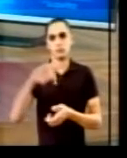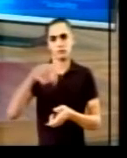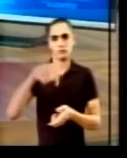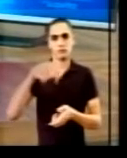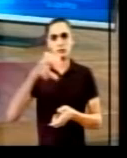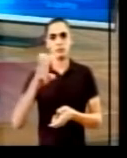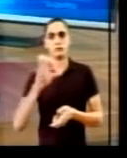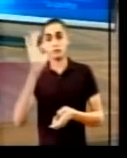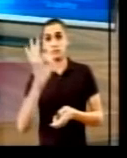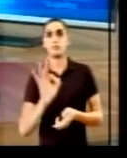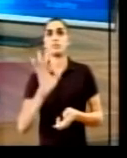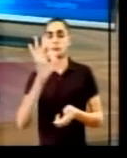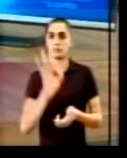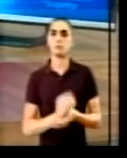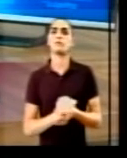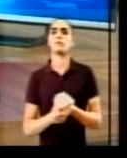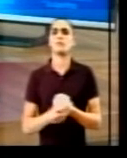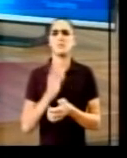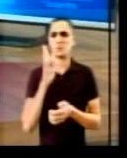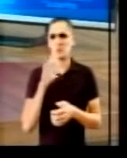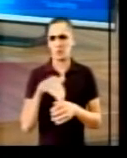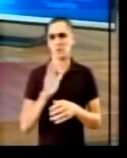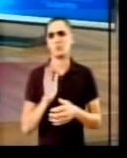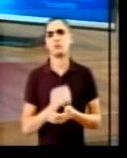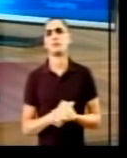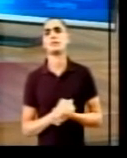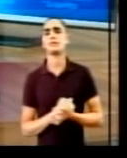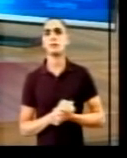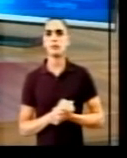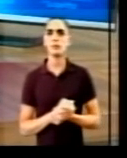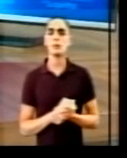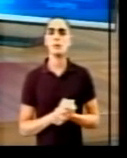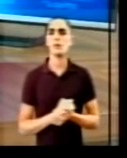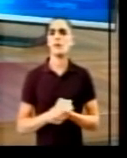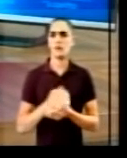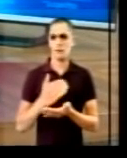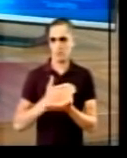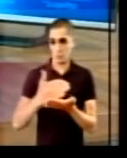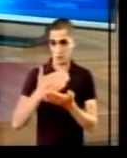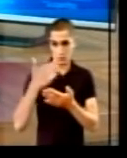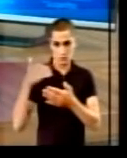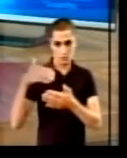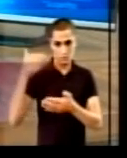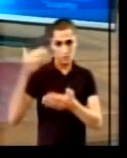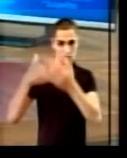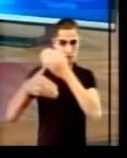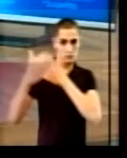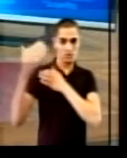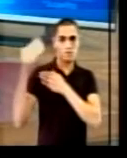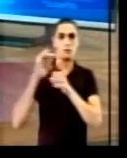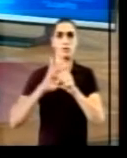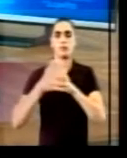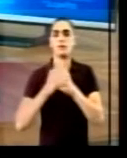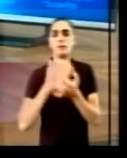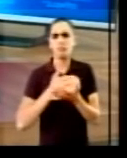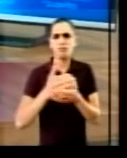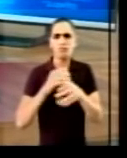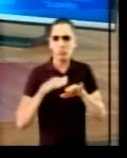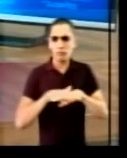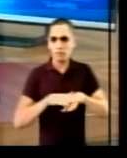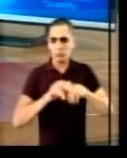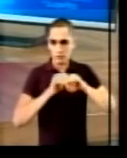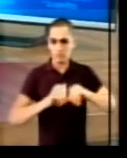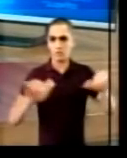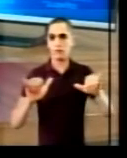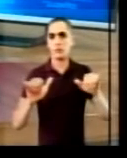75%. Desde o começo a gente disse que nós variávamos entre o cenário 3 e